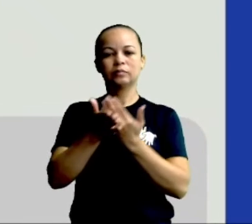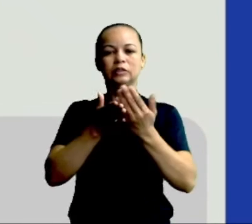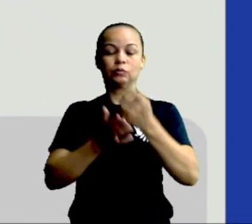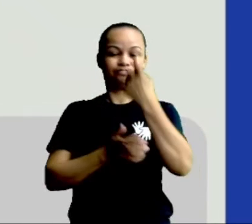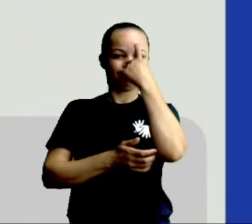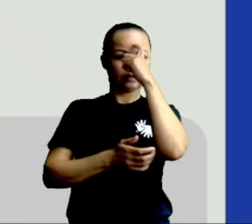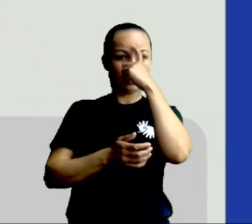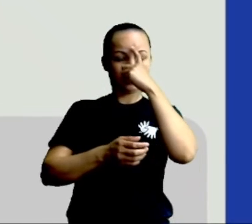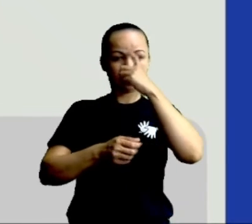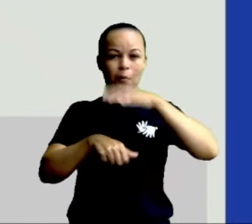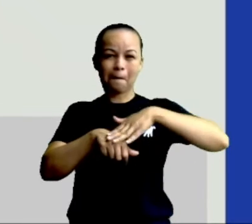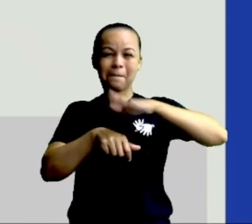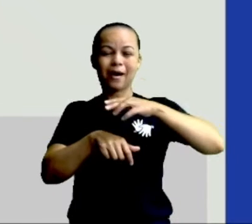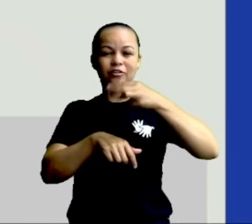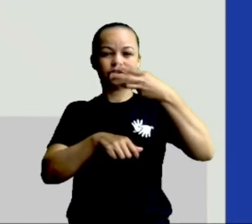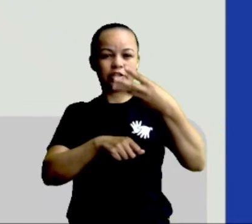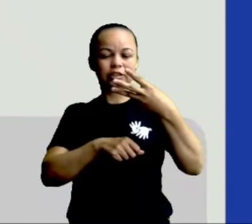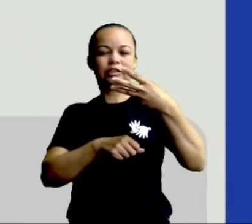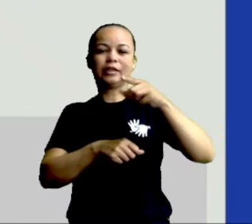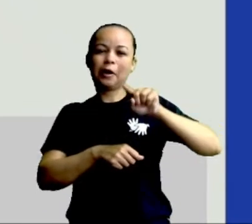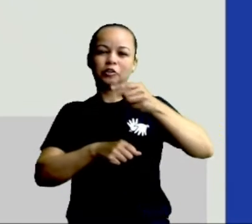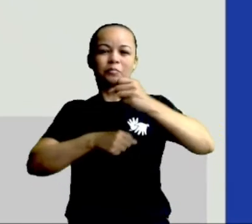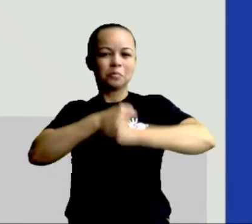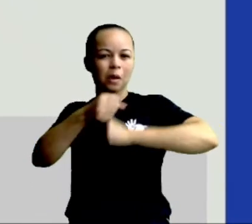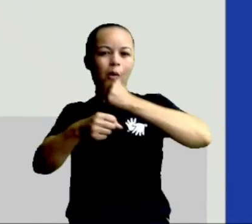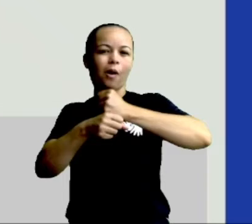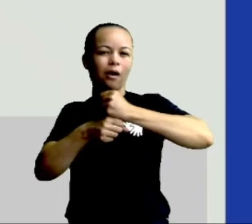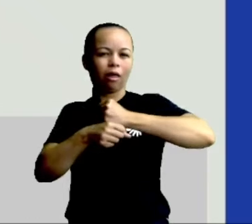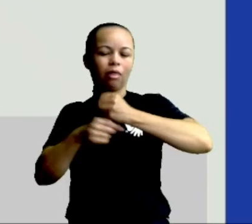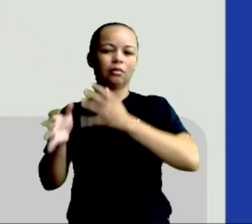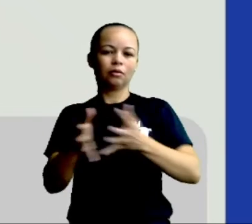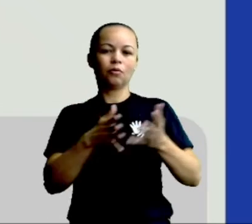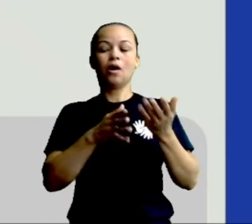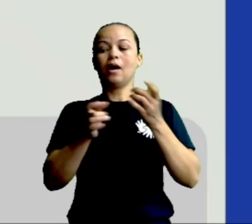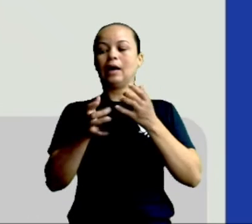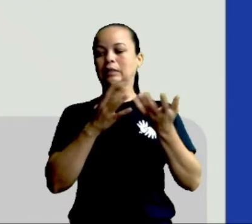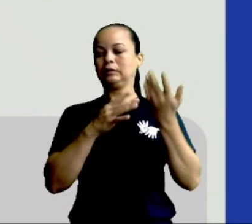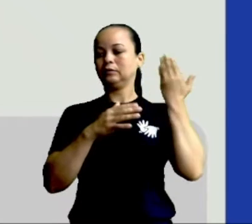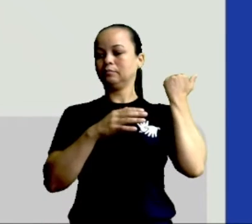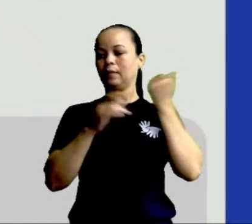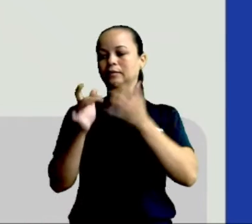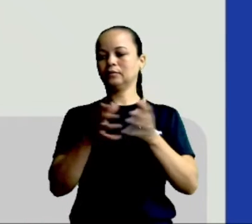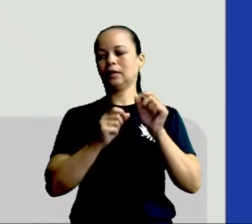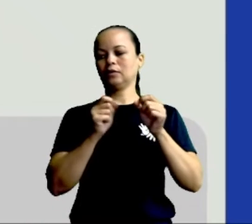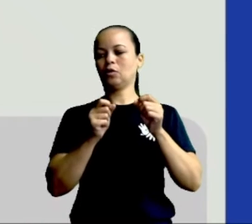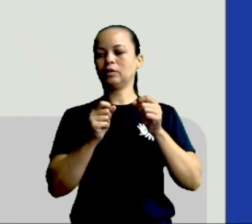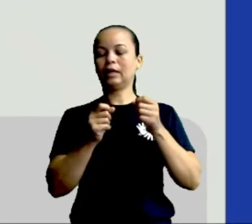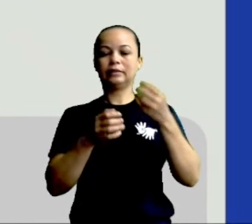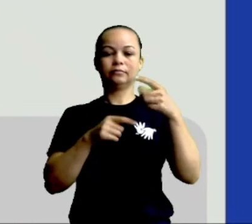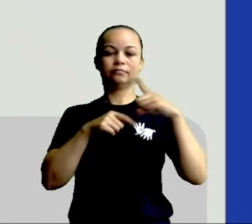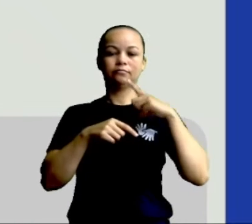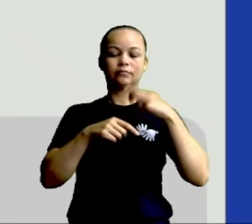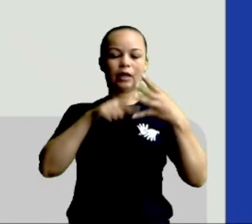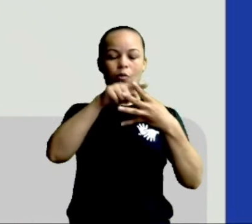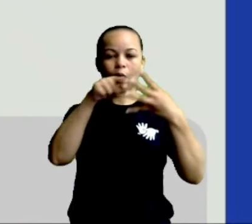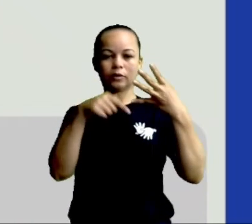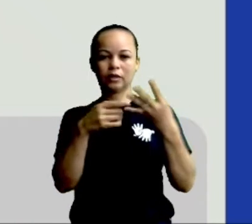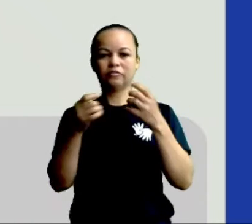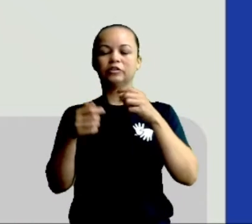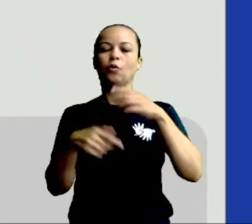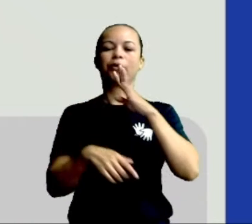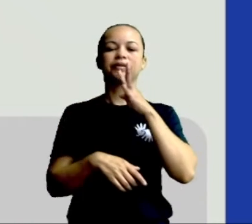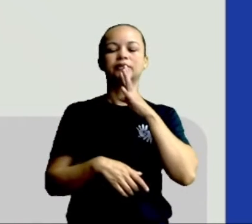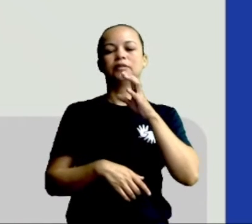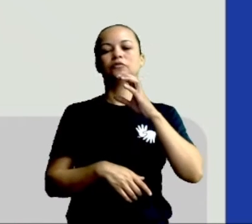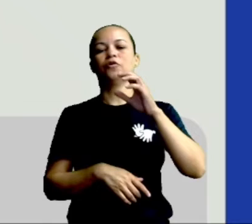A religião hindu ela tem 4 livros sagrados, são conhecidos como Vedas, e são os